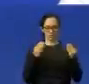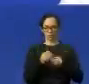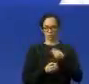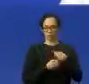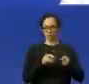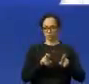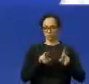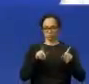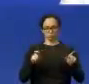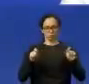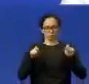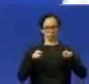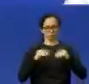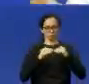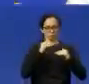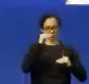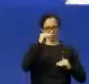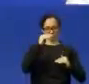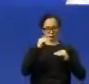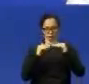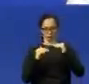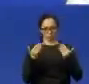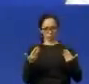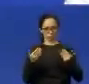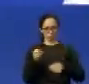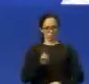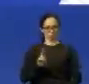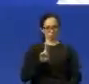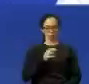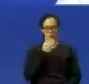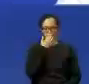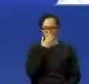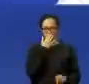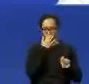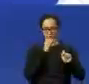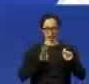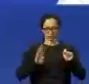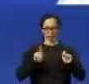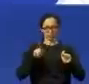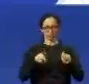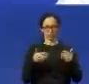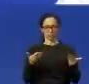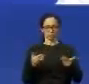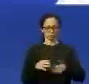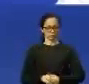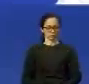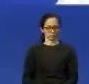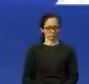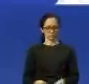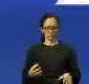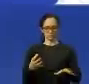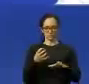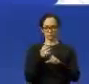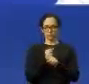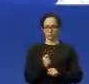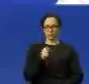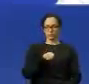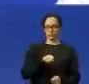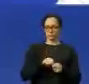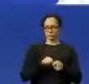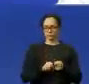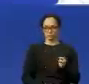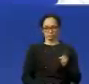as razões das alturas da coluna B para a coluna A nos gráficos 1 e 2 é... Bem, então calculando a razão no